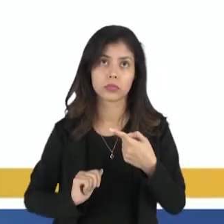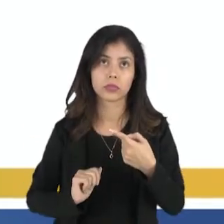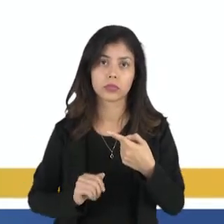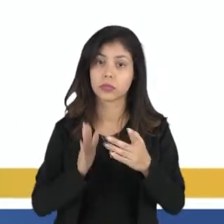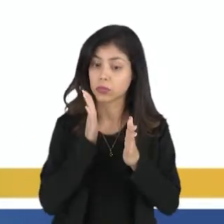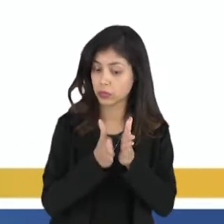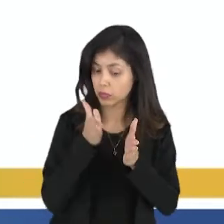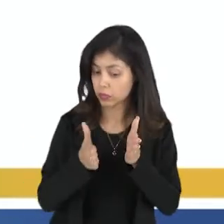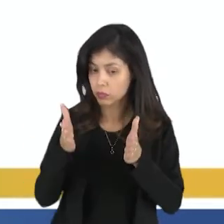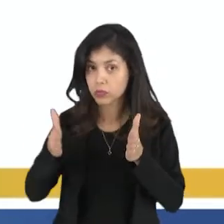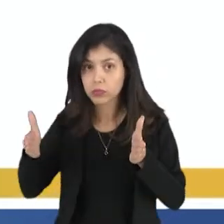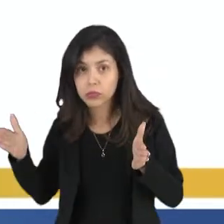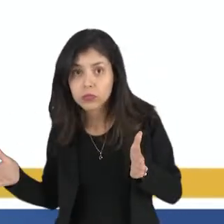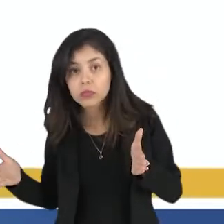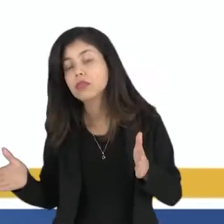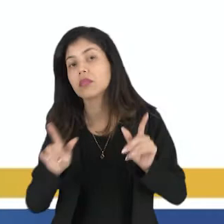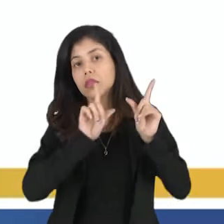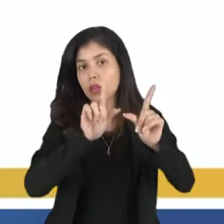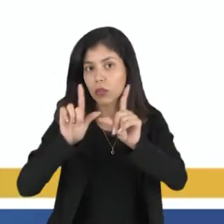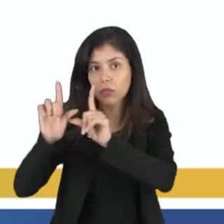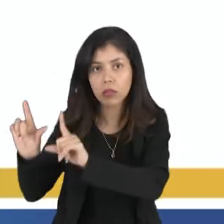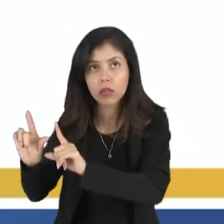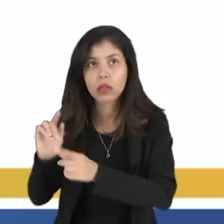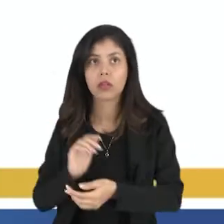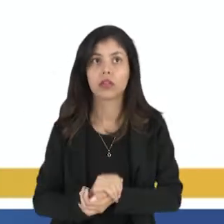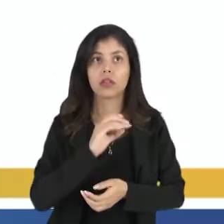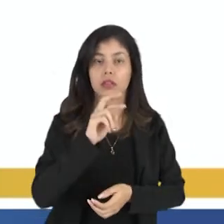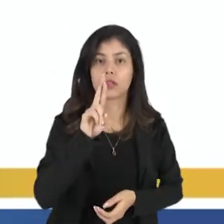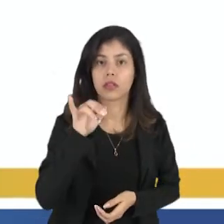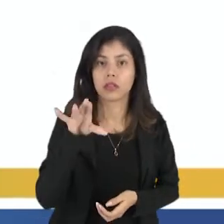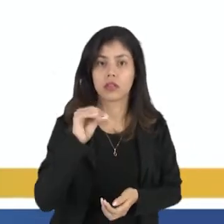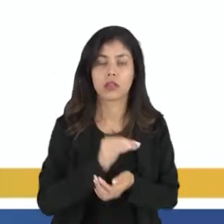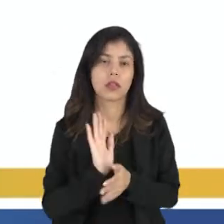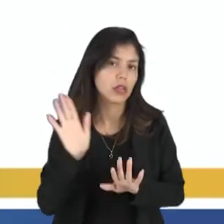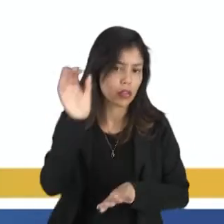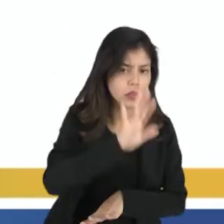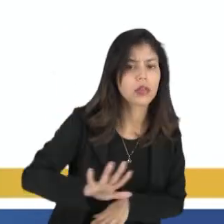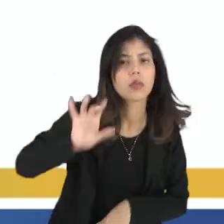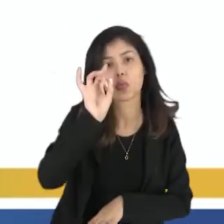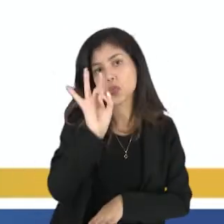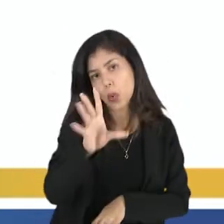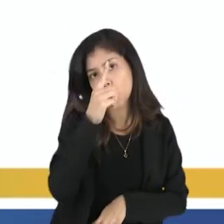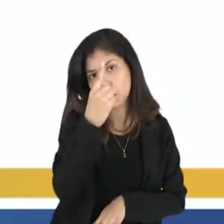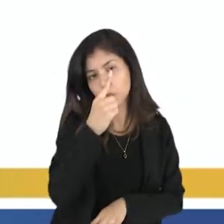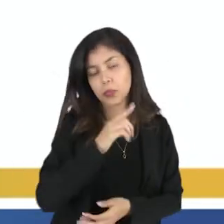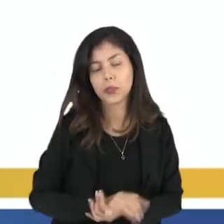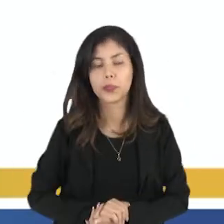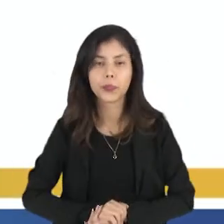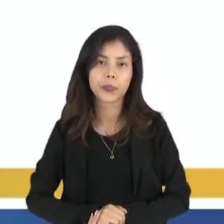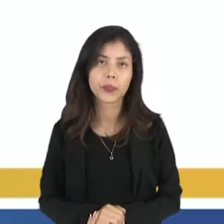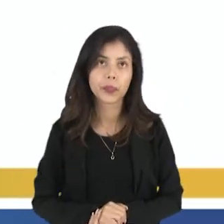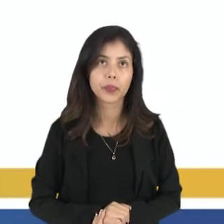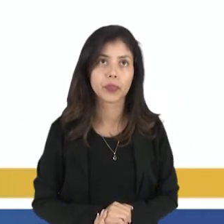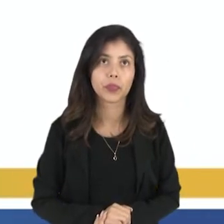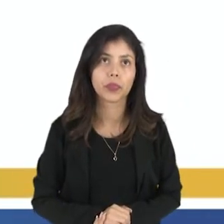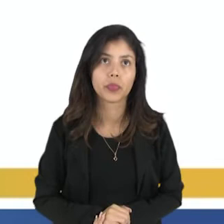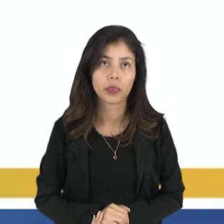uma sequência de quadros e o cartoon geralmente é apenas um desenho.